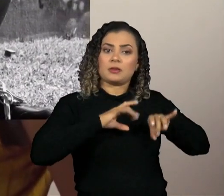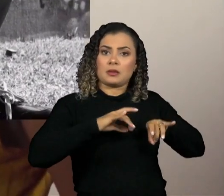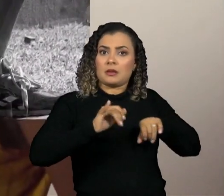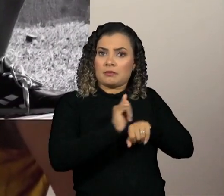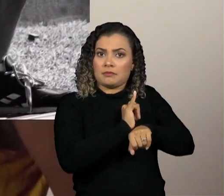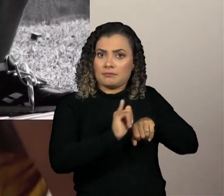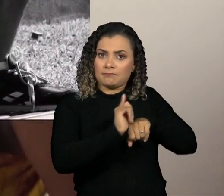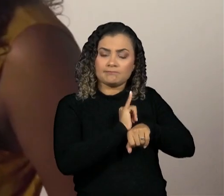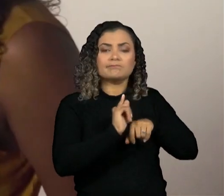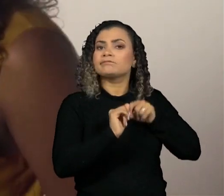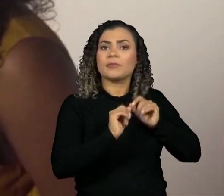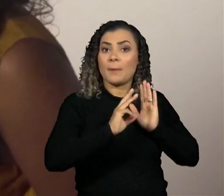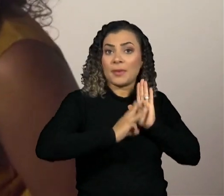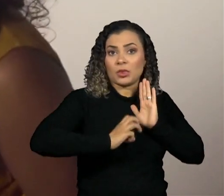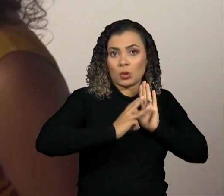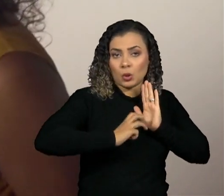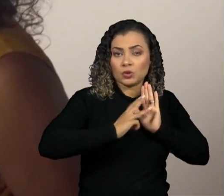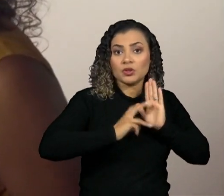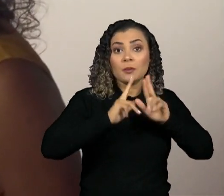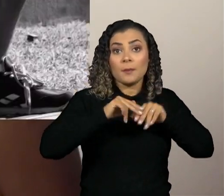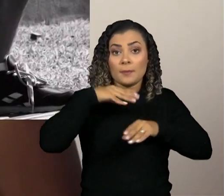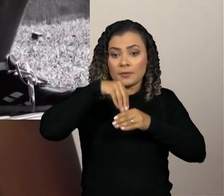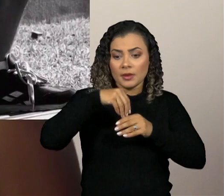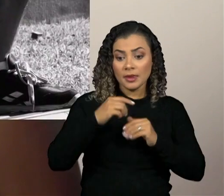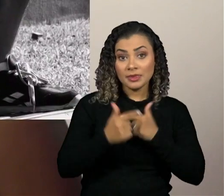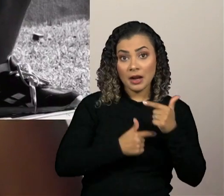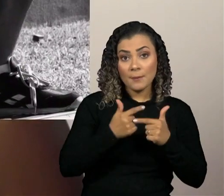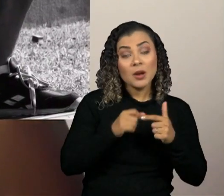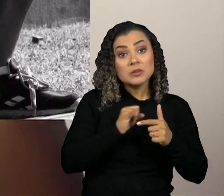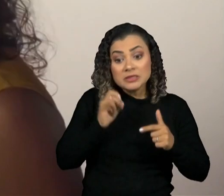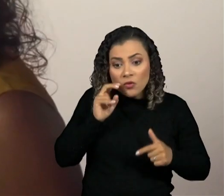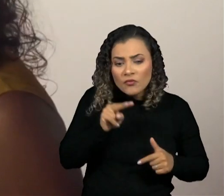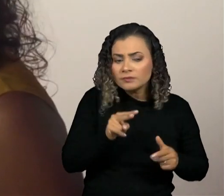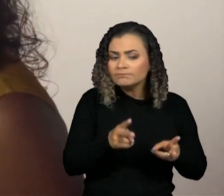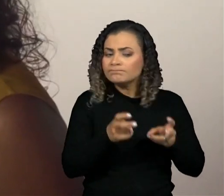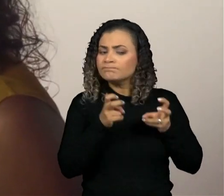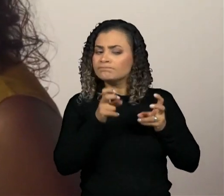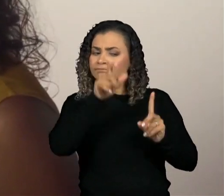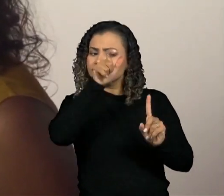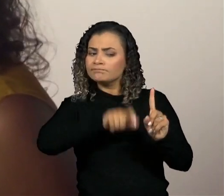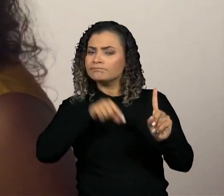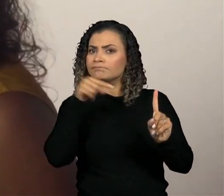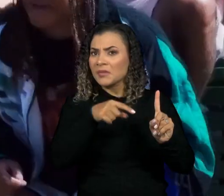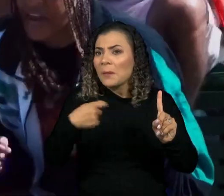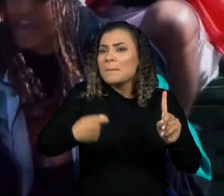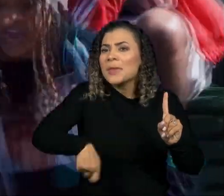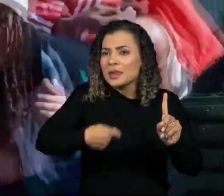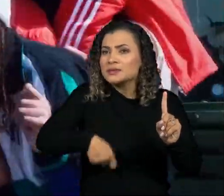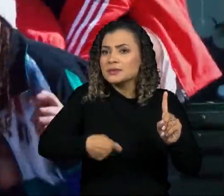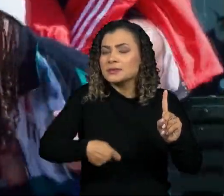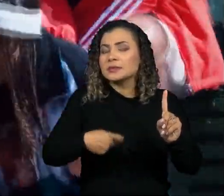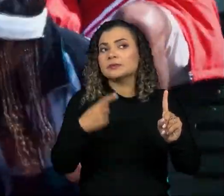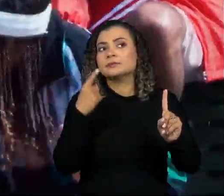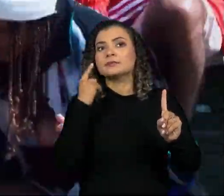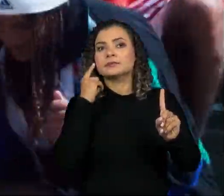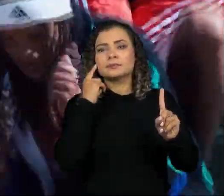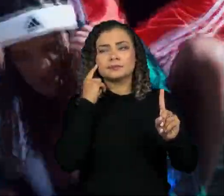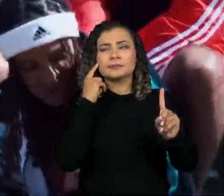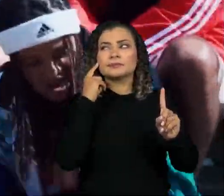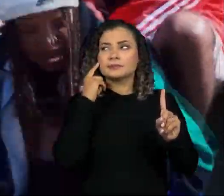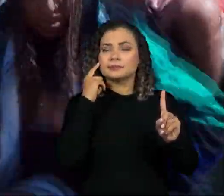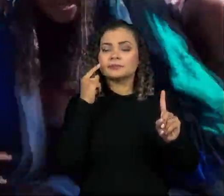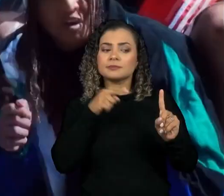de trabalho quando vejo que é uma situação necessária. Quando é uma pessoa que pode